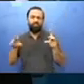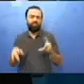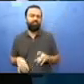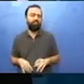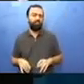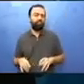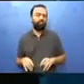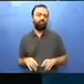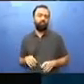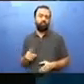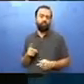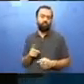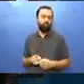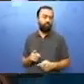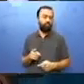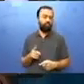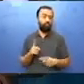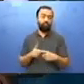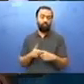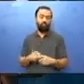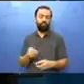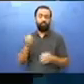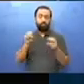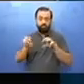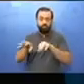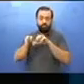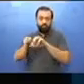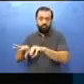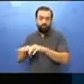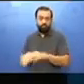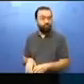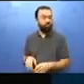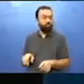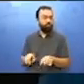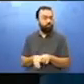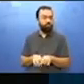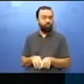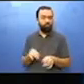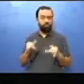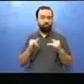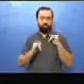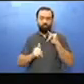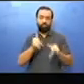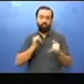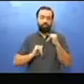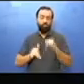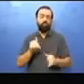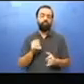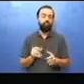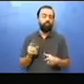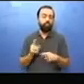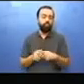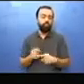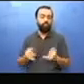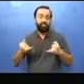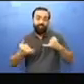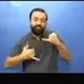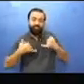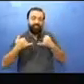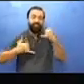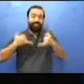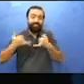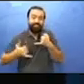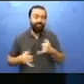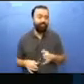podemos falar aqui na aula. Eles podem ensinar, eles podem informar e eles podem divertir. Mas